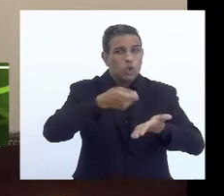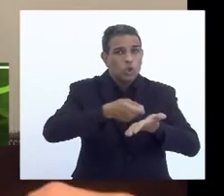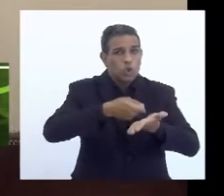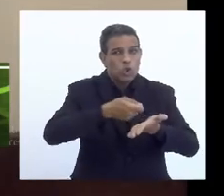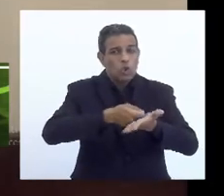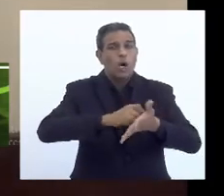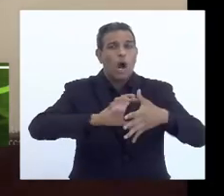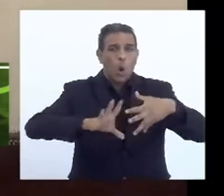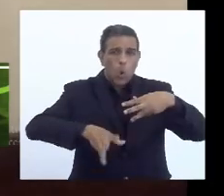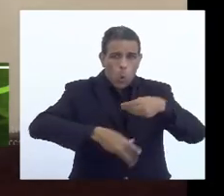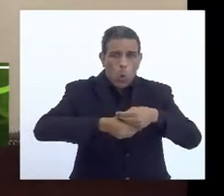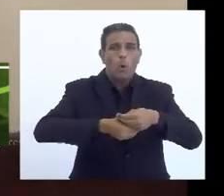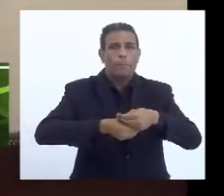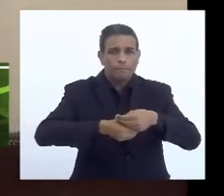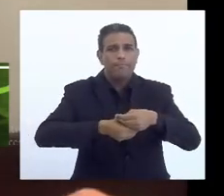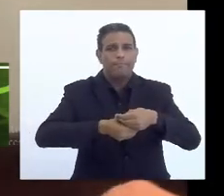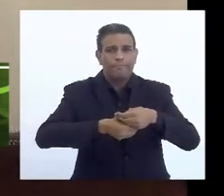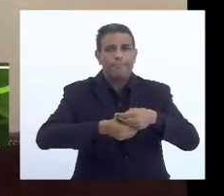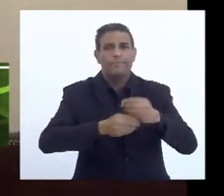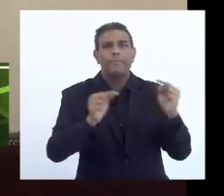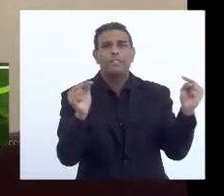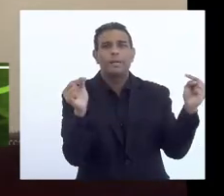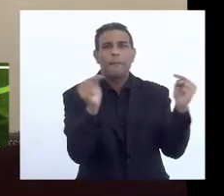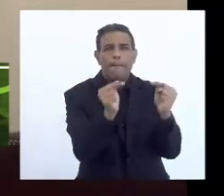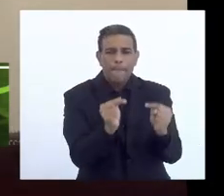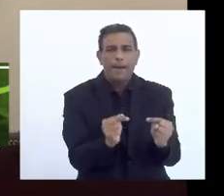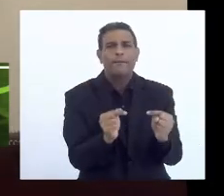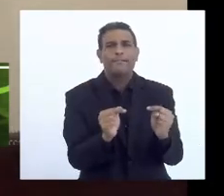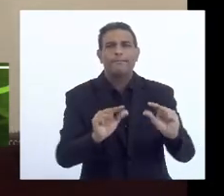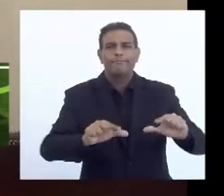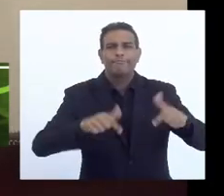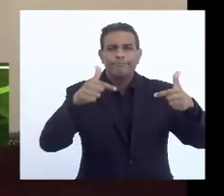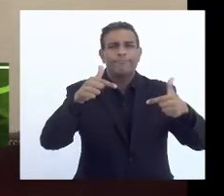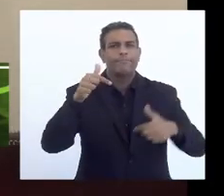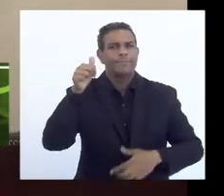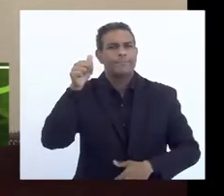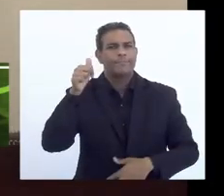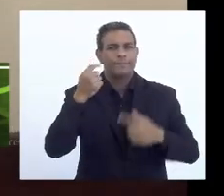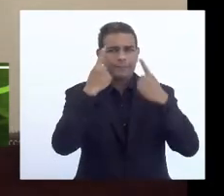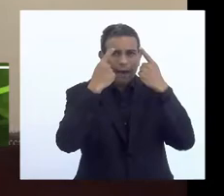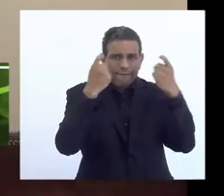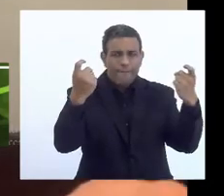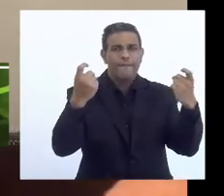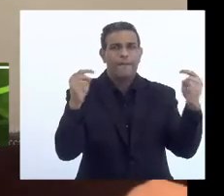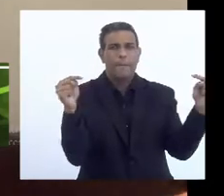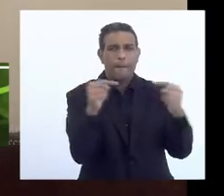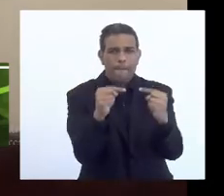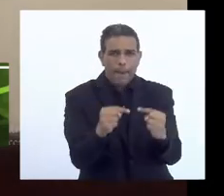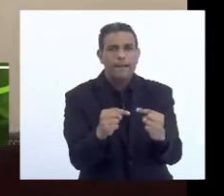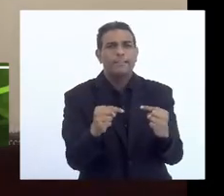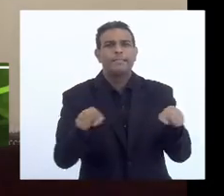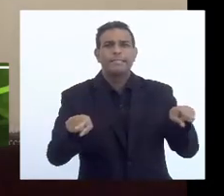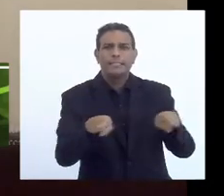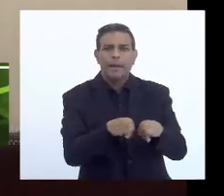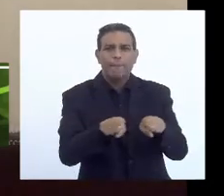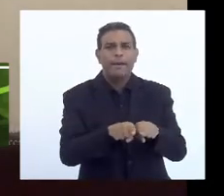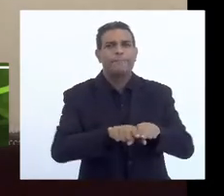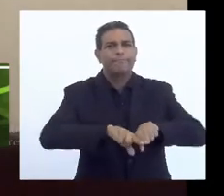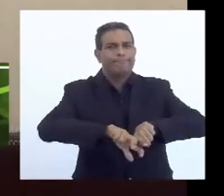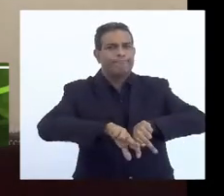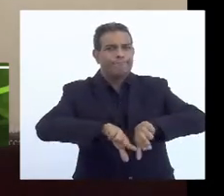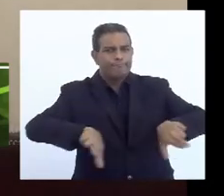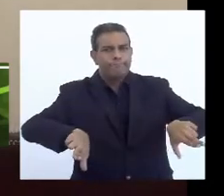partidos inclua a tipificação da violência política de gênero e que os partidos incluam, inclusive,